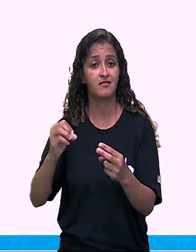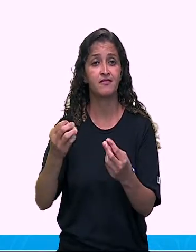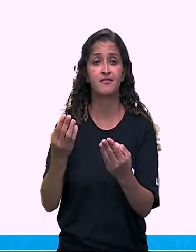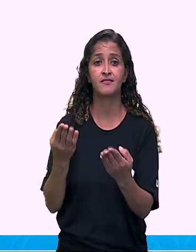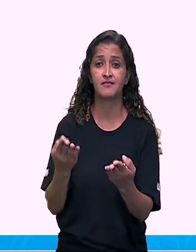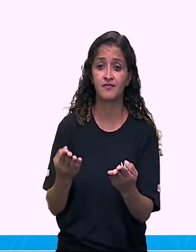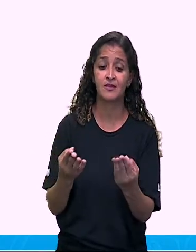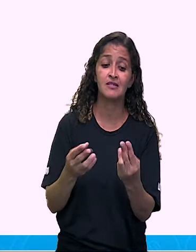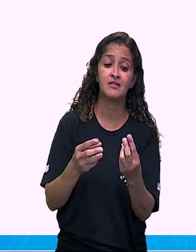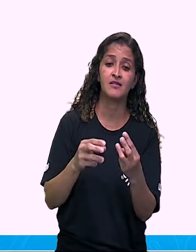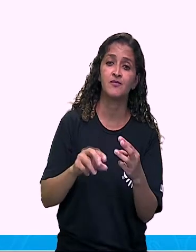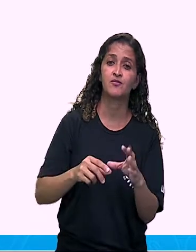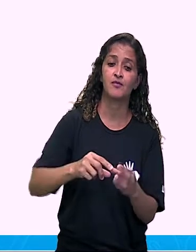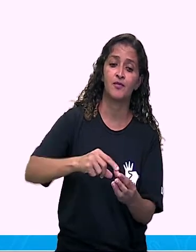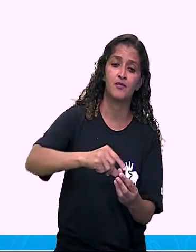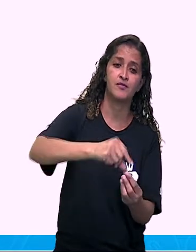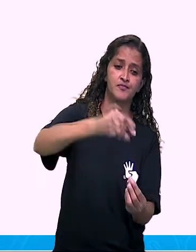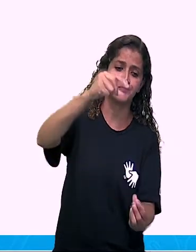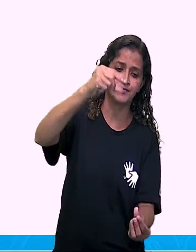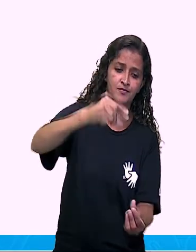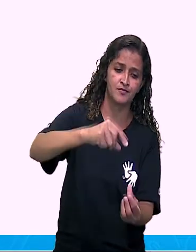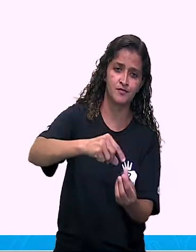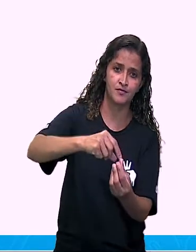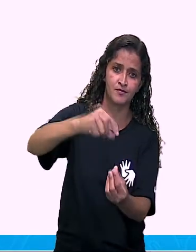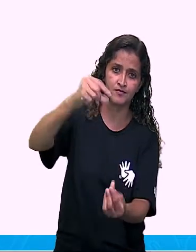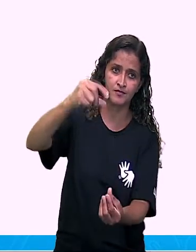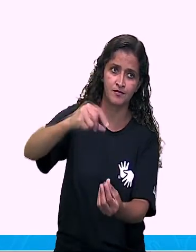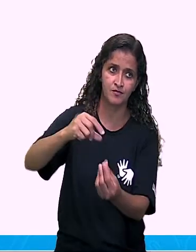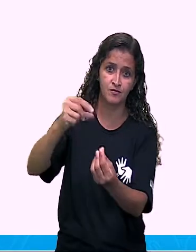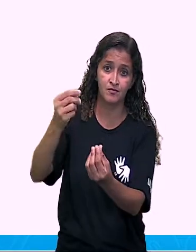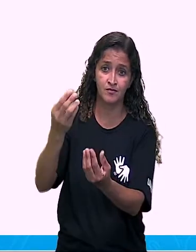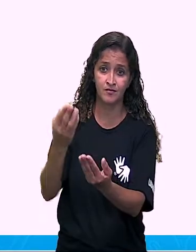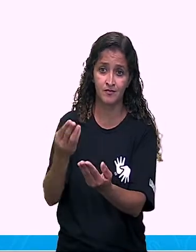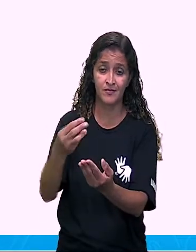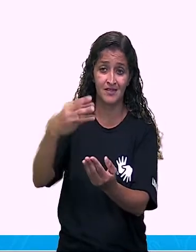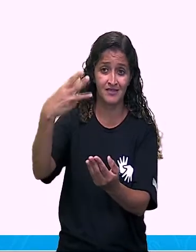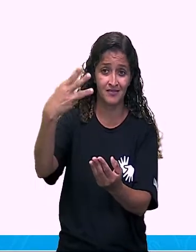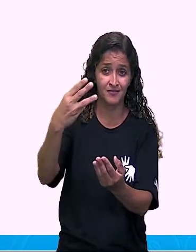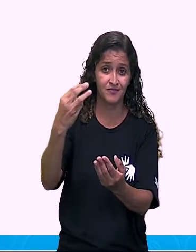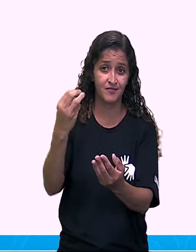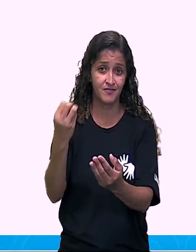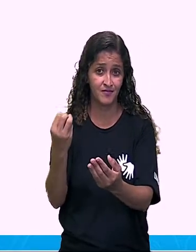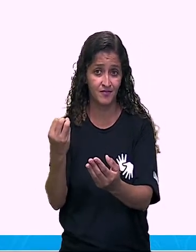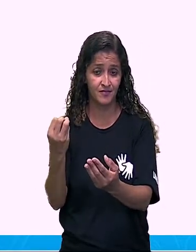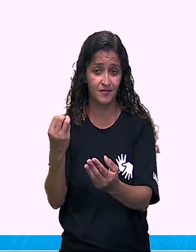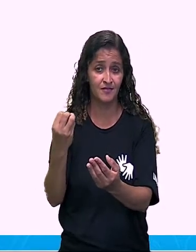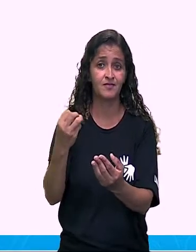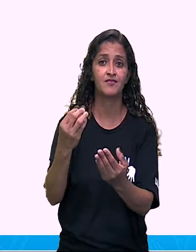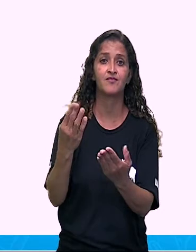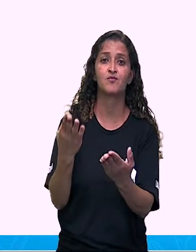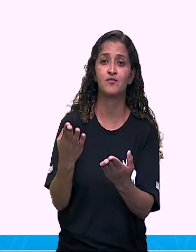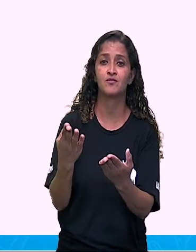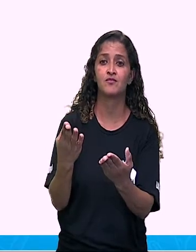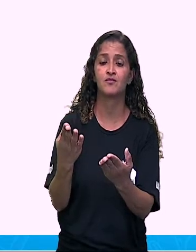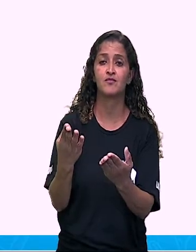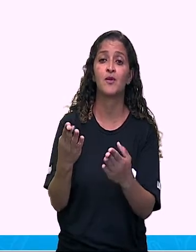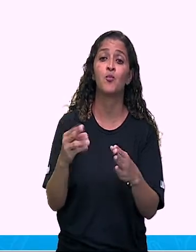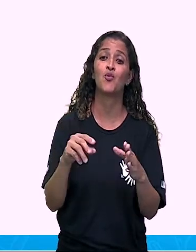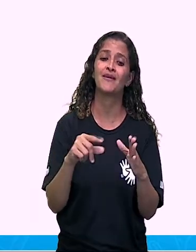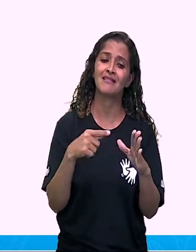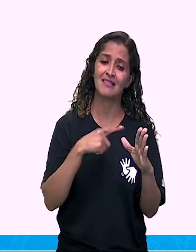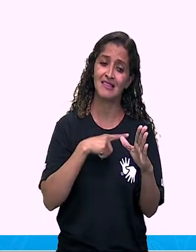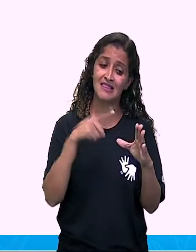3 barras dessa são 3 dezenas, que nós chamamos de 30, porque